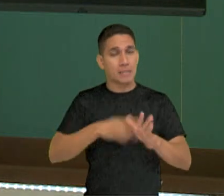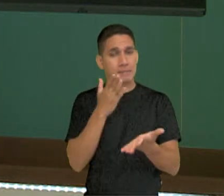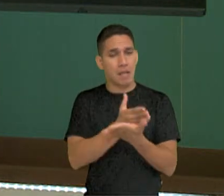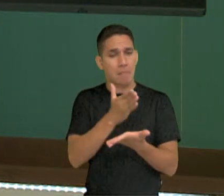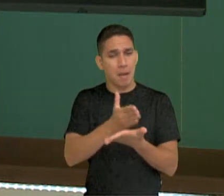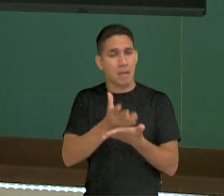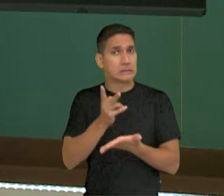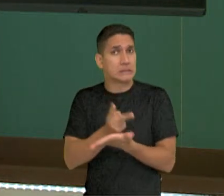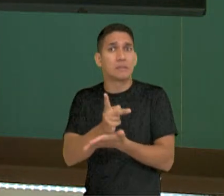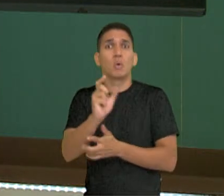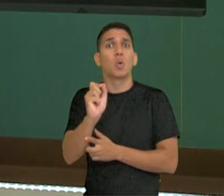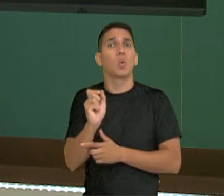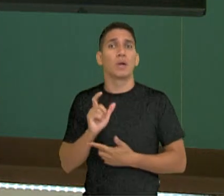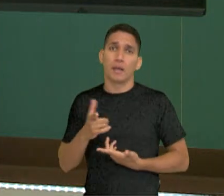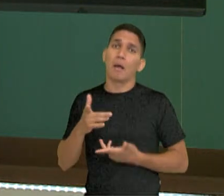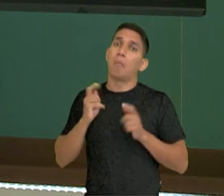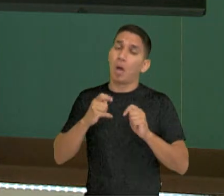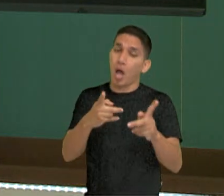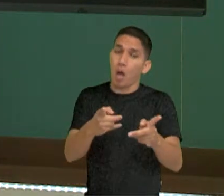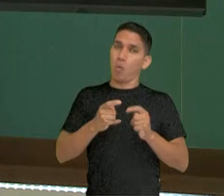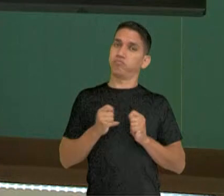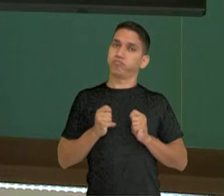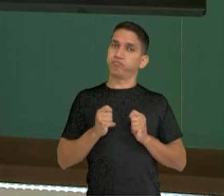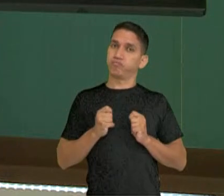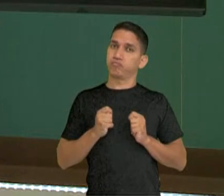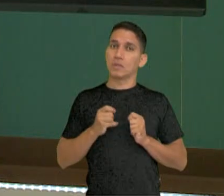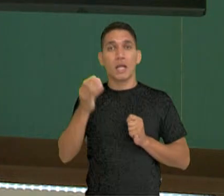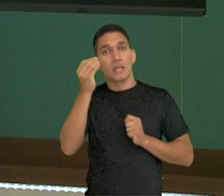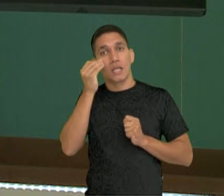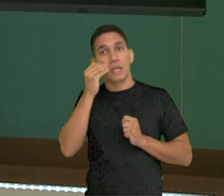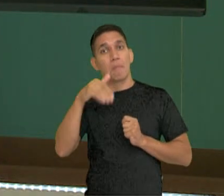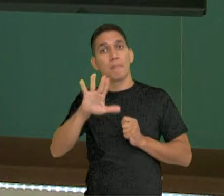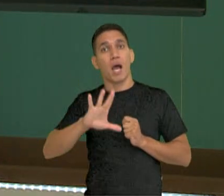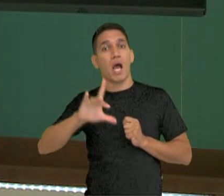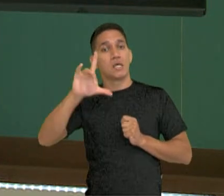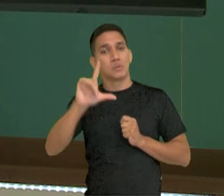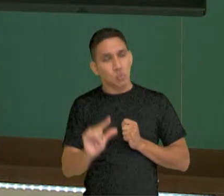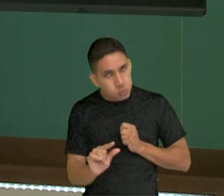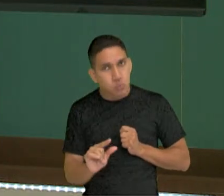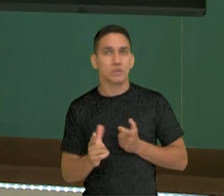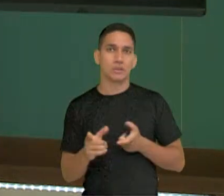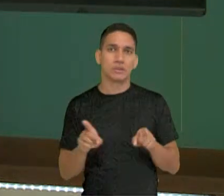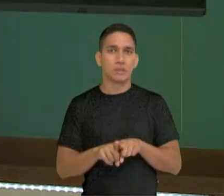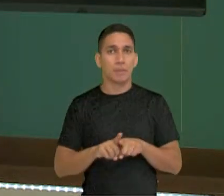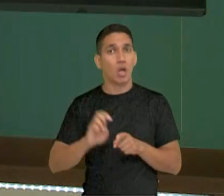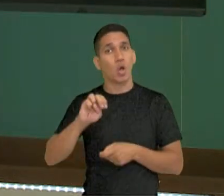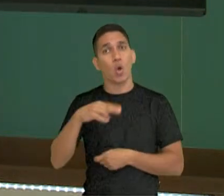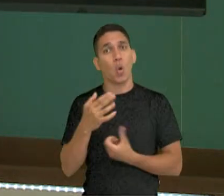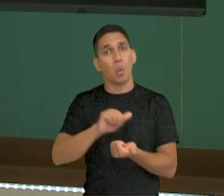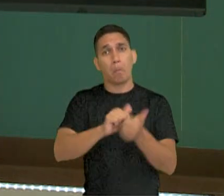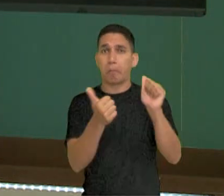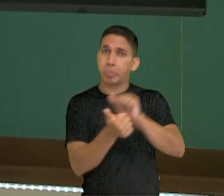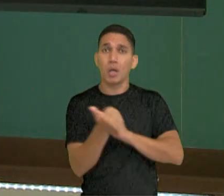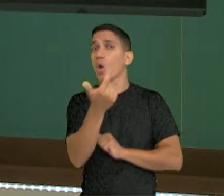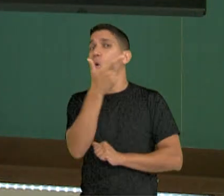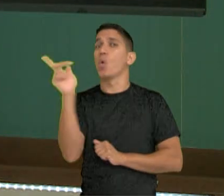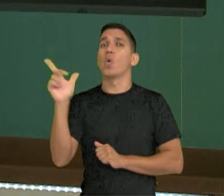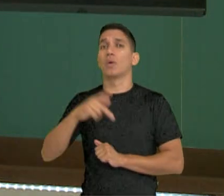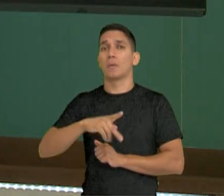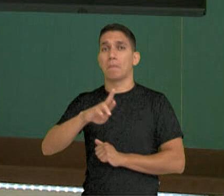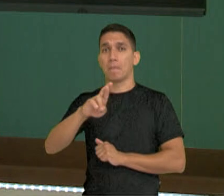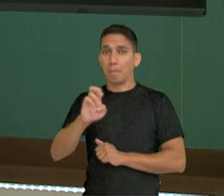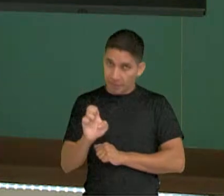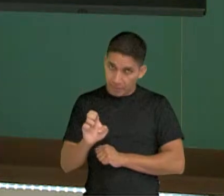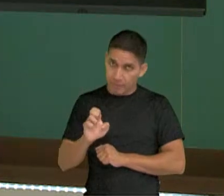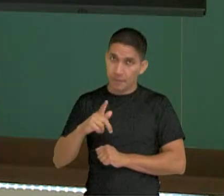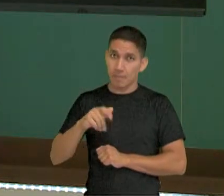né? Ela pode reduzir essa conta, ir para um plano mais básico ou ir até para um celular pré-pago, né? Que isso faz com